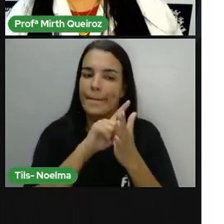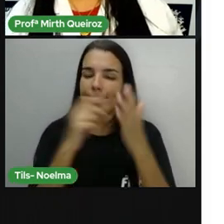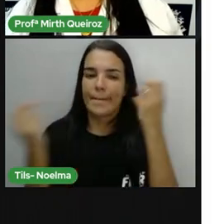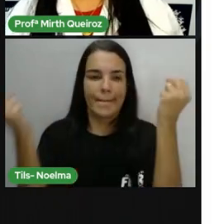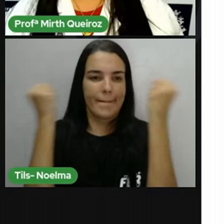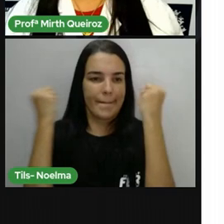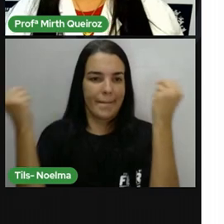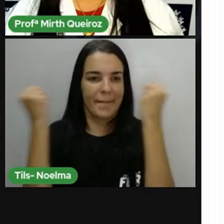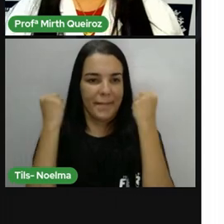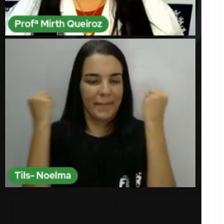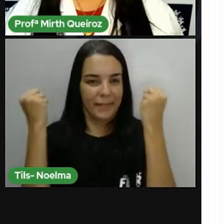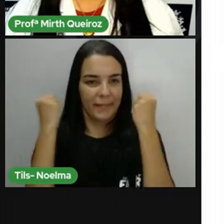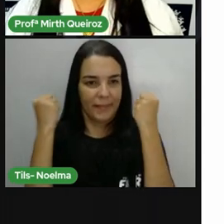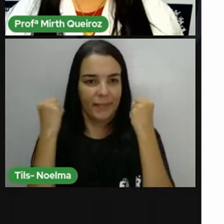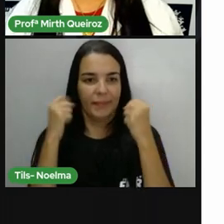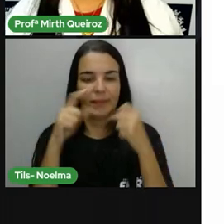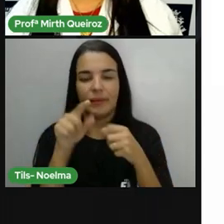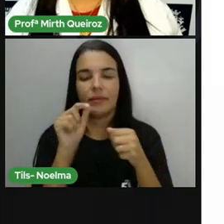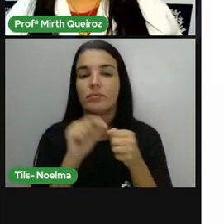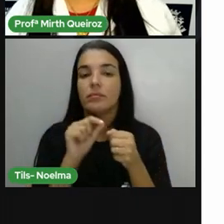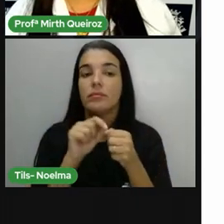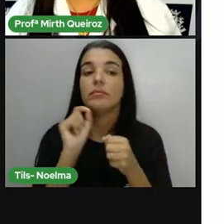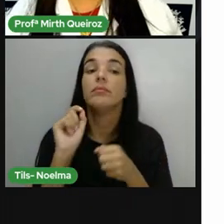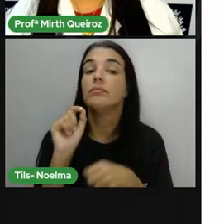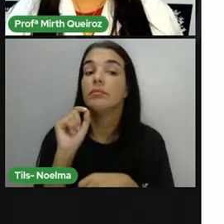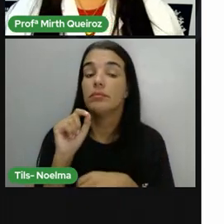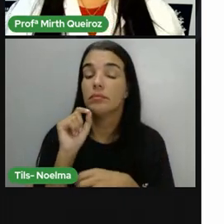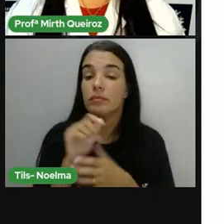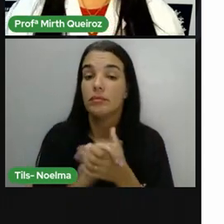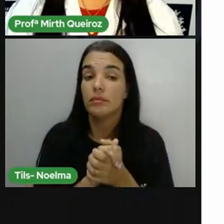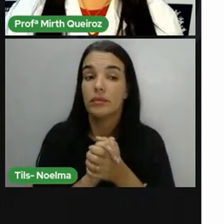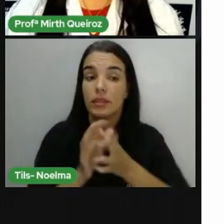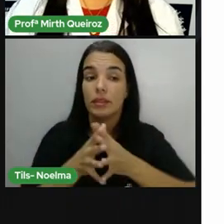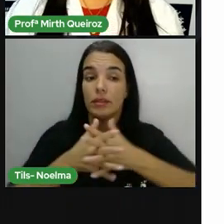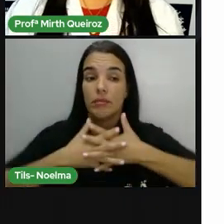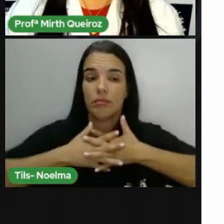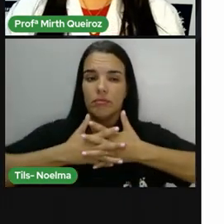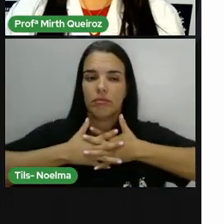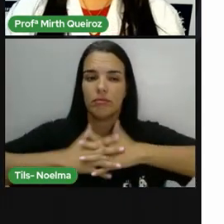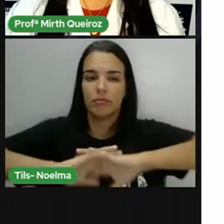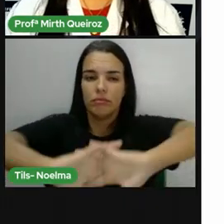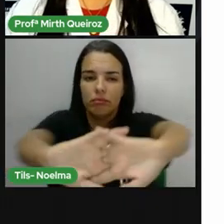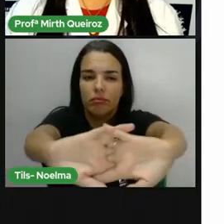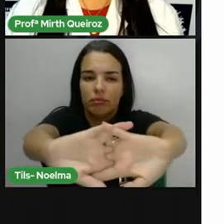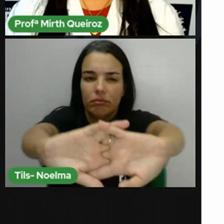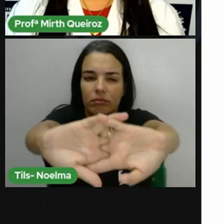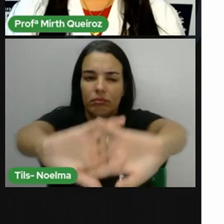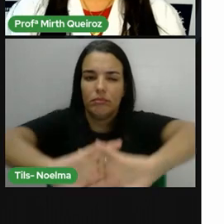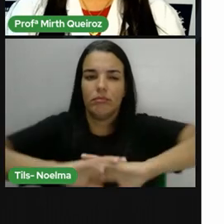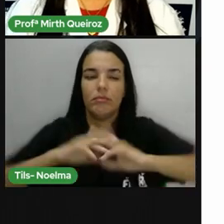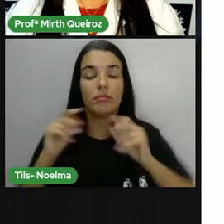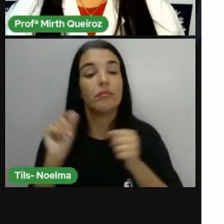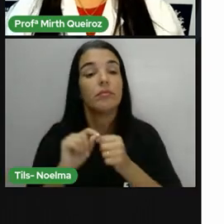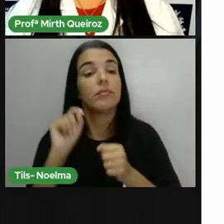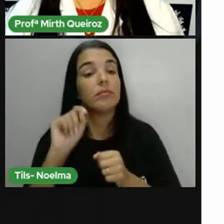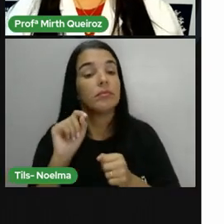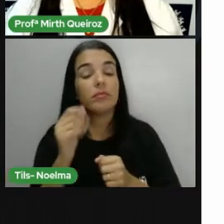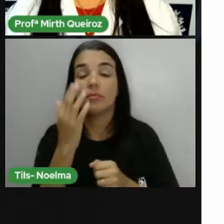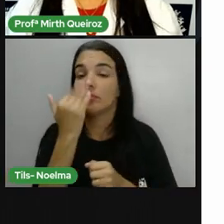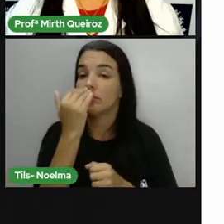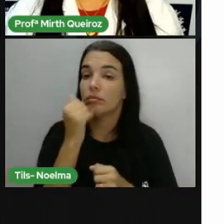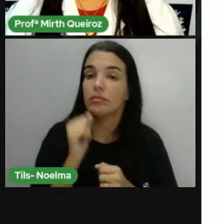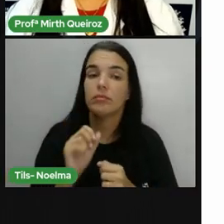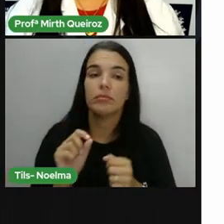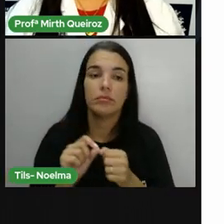praticar uma atividade física, algo que é essencial para vocês fazerem antes, né? A gente falou sobre estar bem alimentado, hidratado e